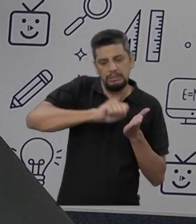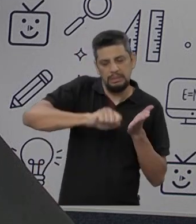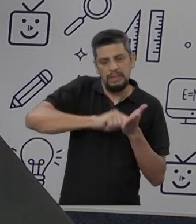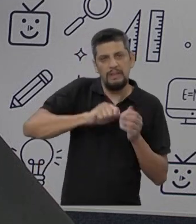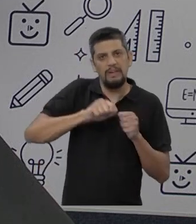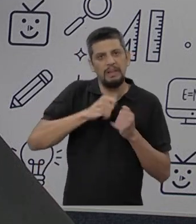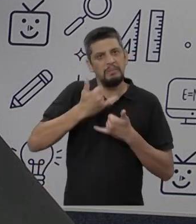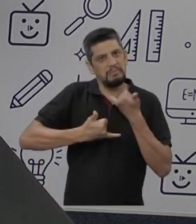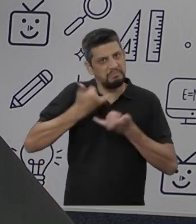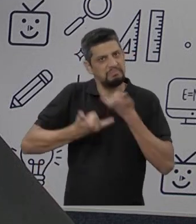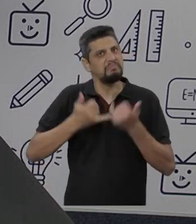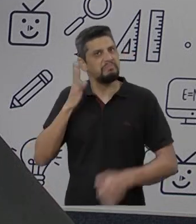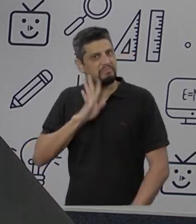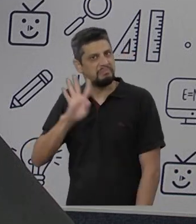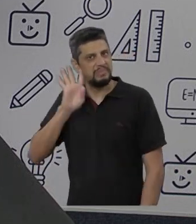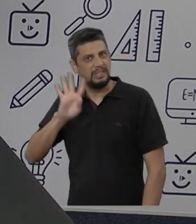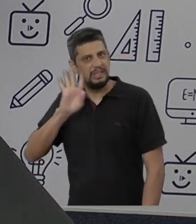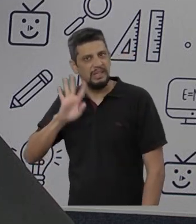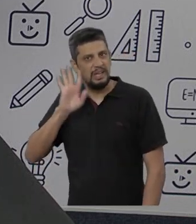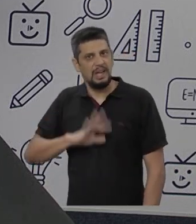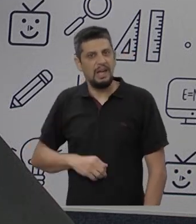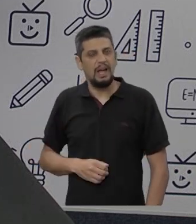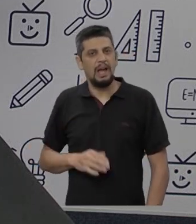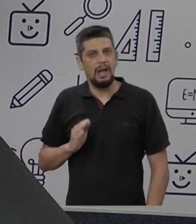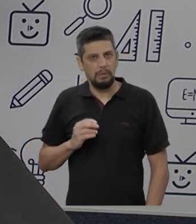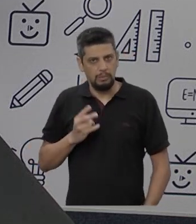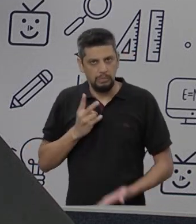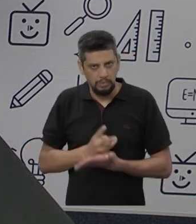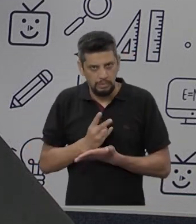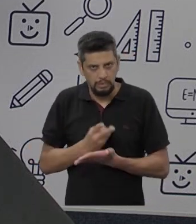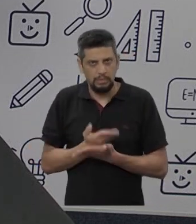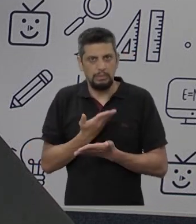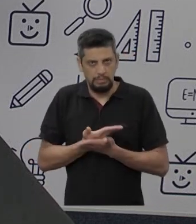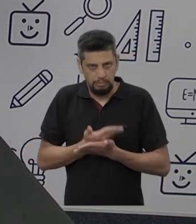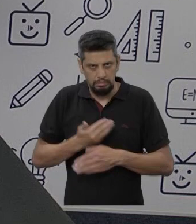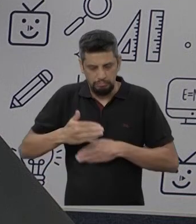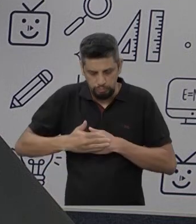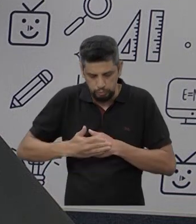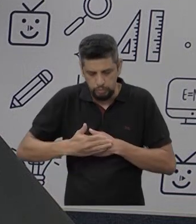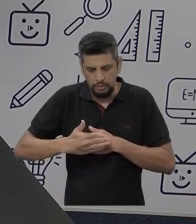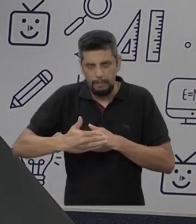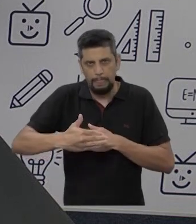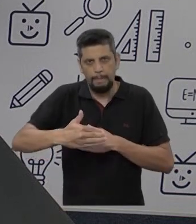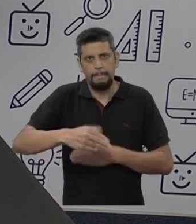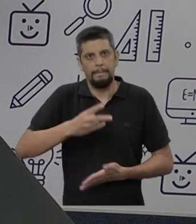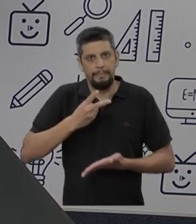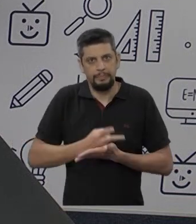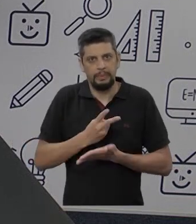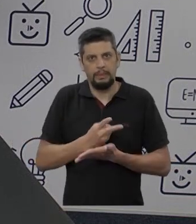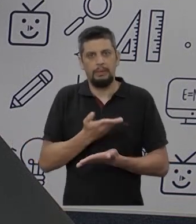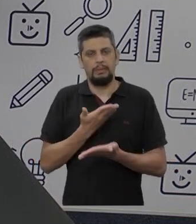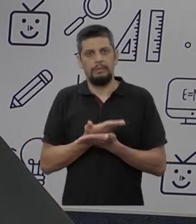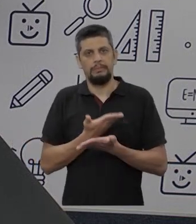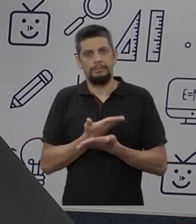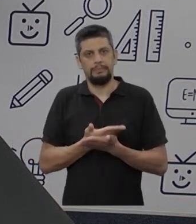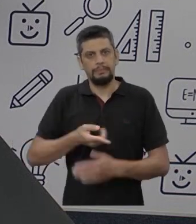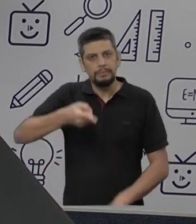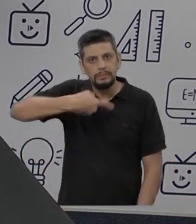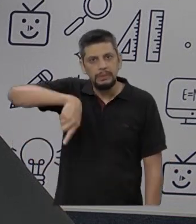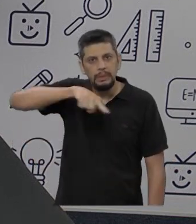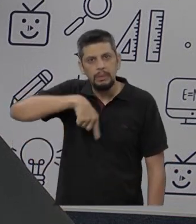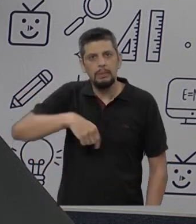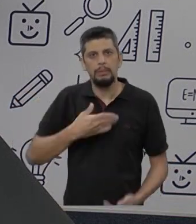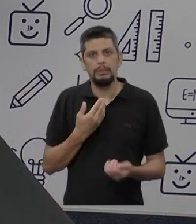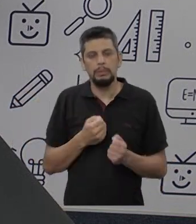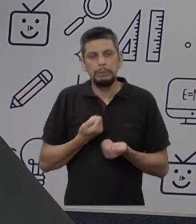e faz essa brincadeira bem legal. Isso aí. Vamos adiante, então, na nossa aula de hoje. Para continuar,